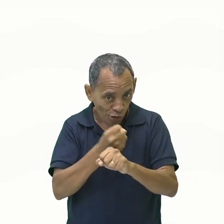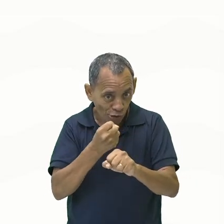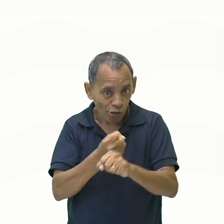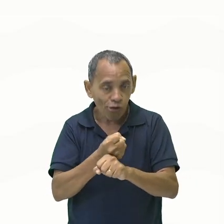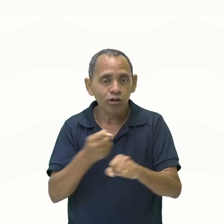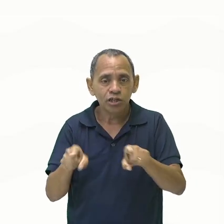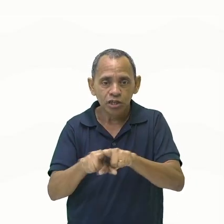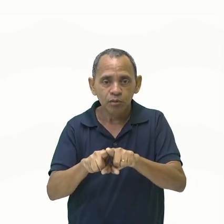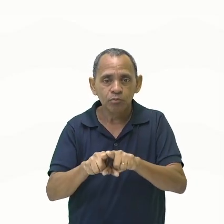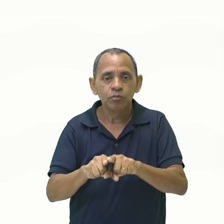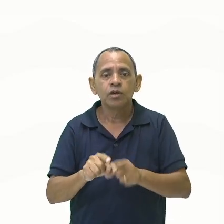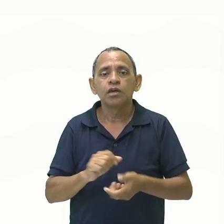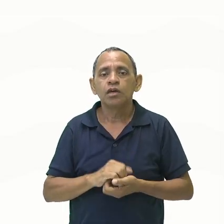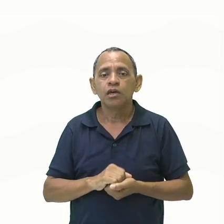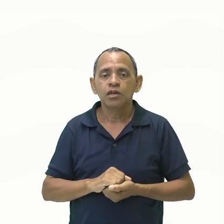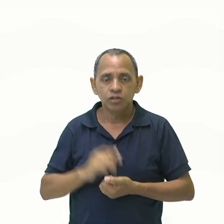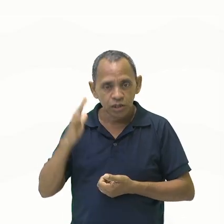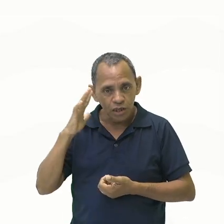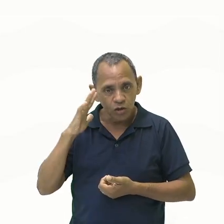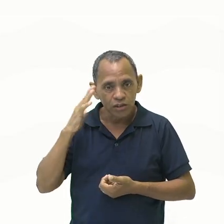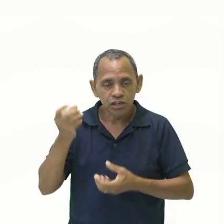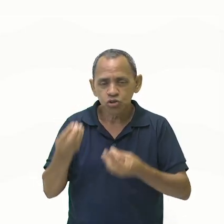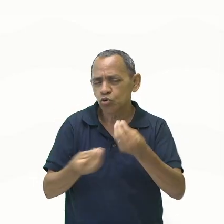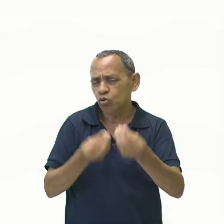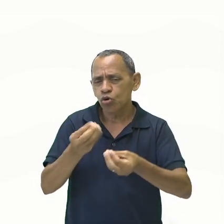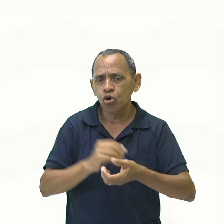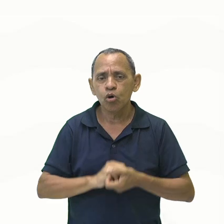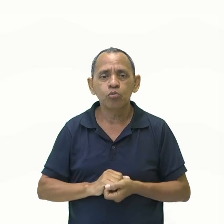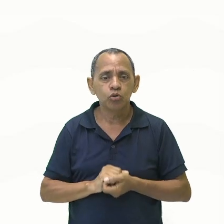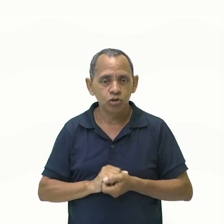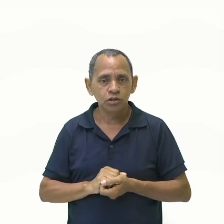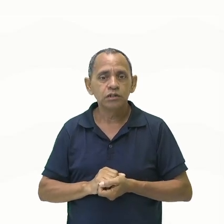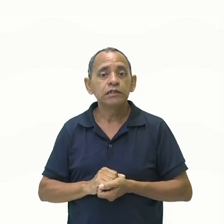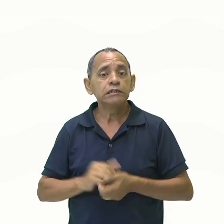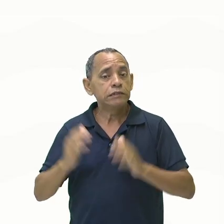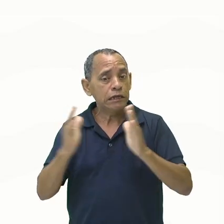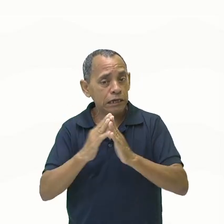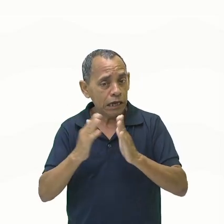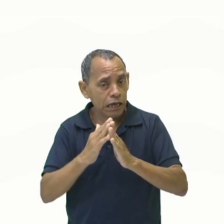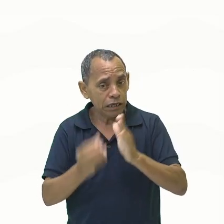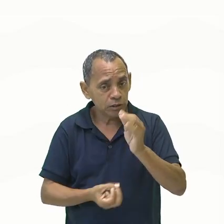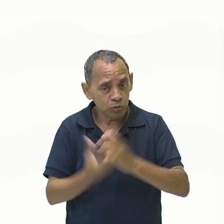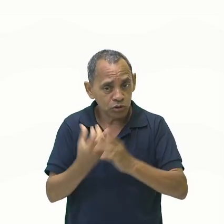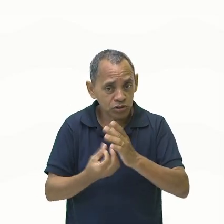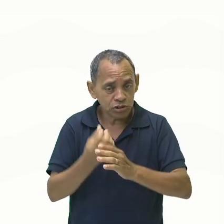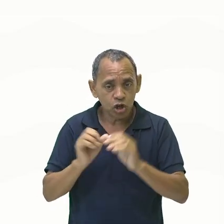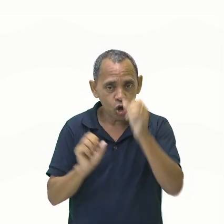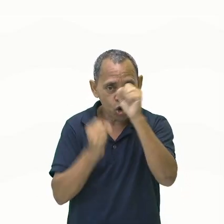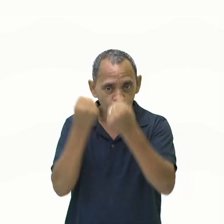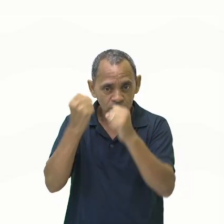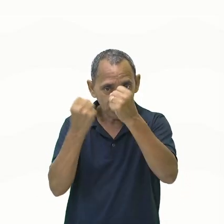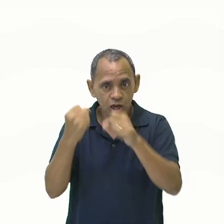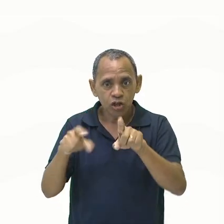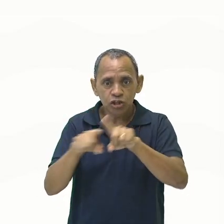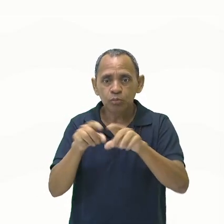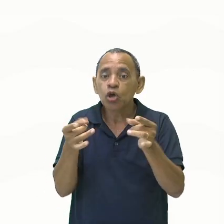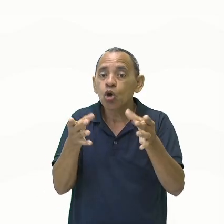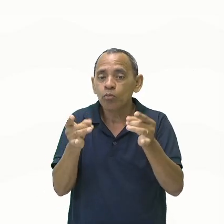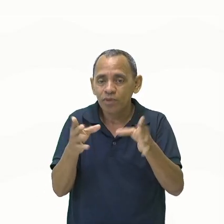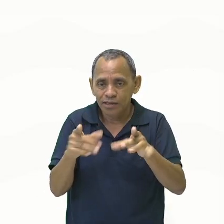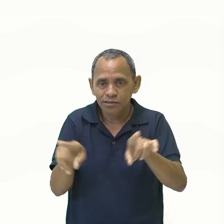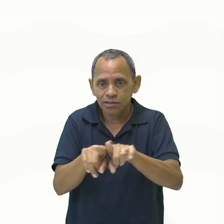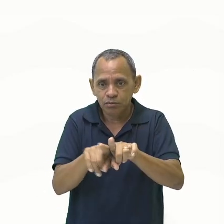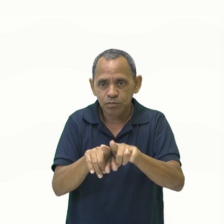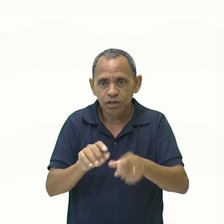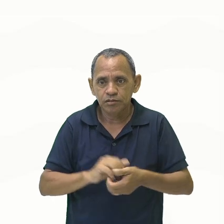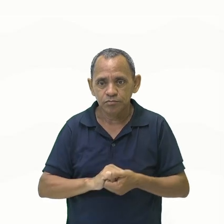doméstica, da atividade comercial, industrial e também da atividade hospitalar, certo? Então,